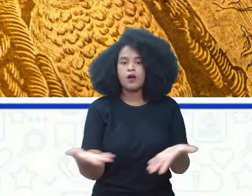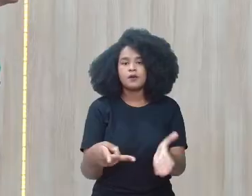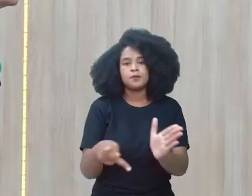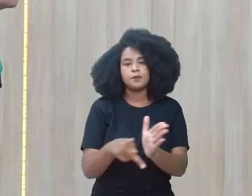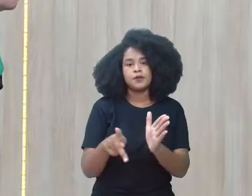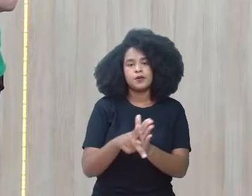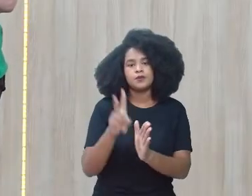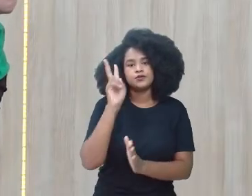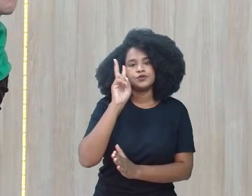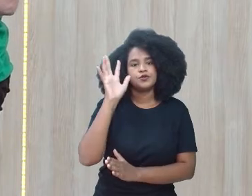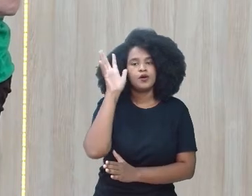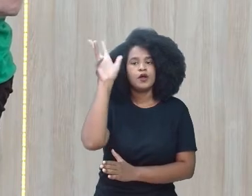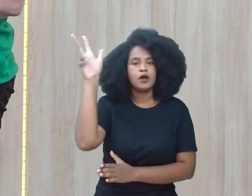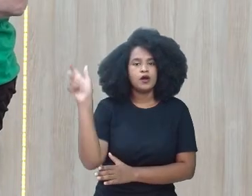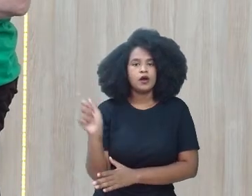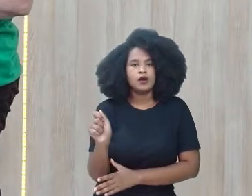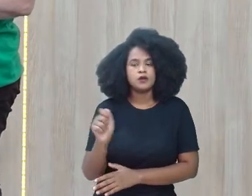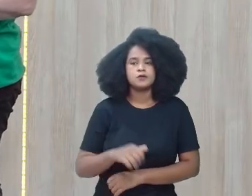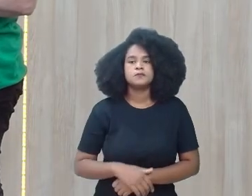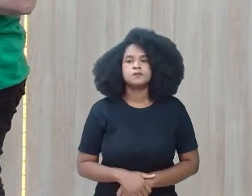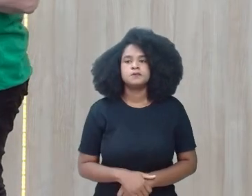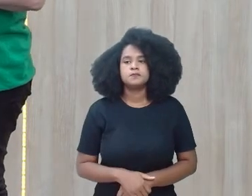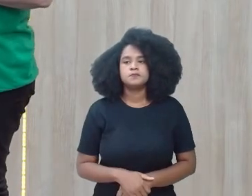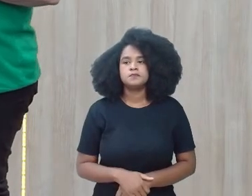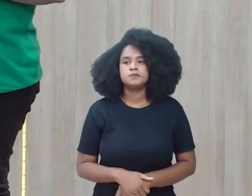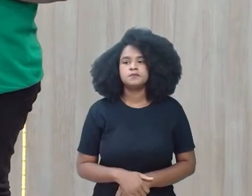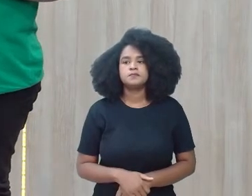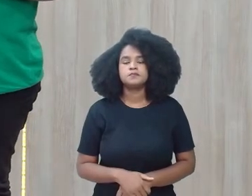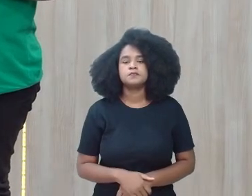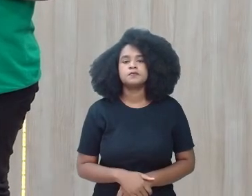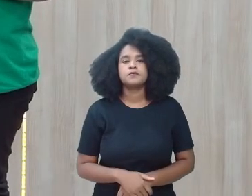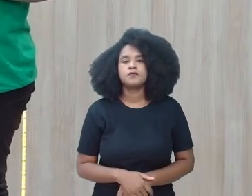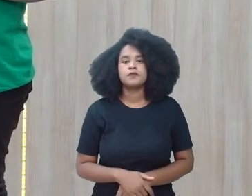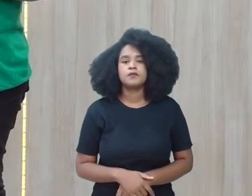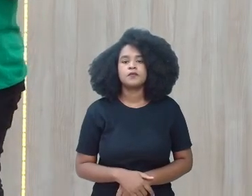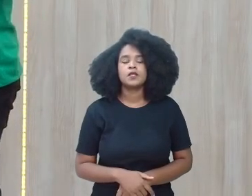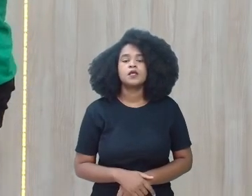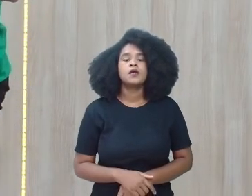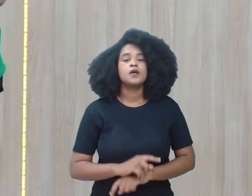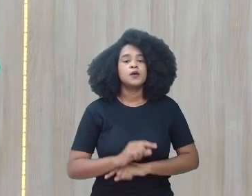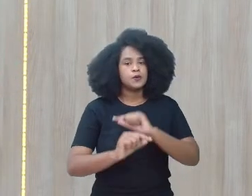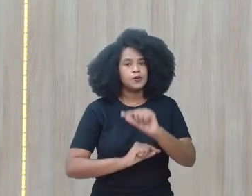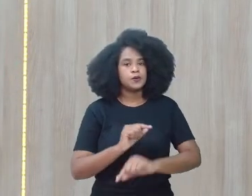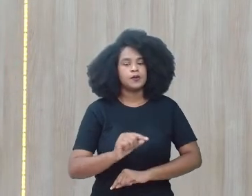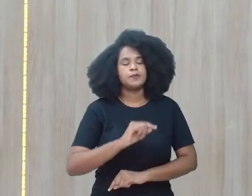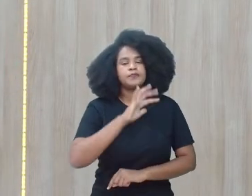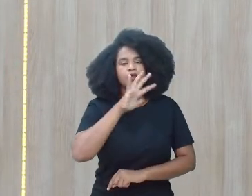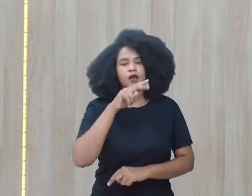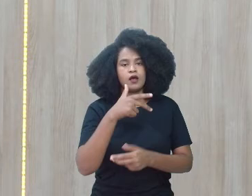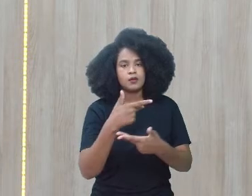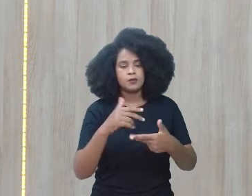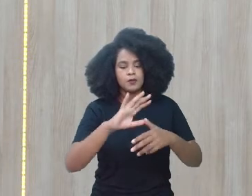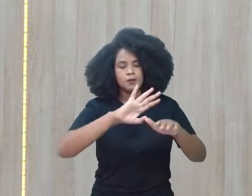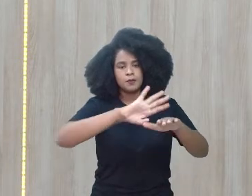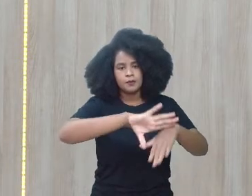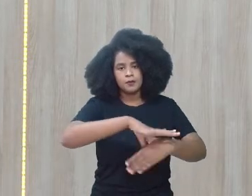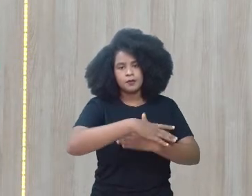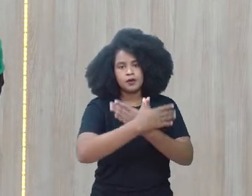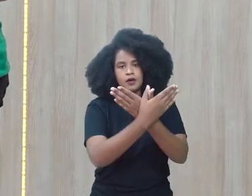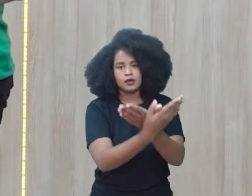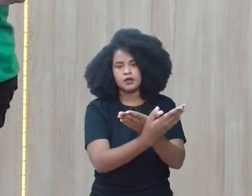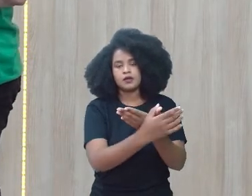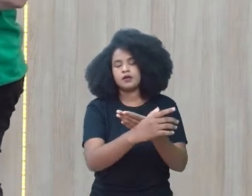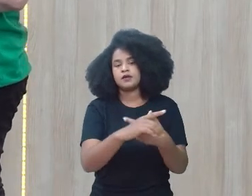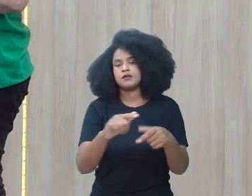africana. E é a fábula da baleia e o galo. Vamos